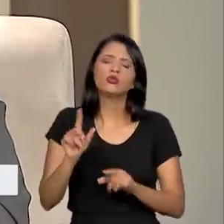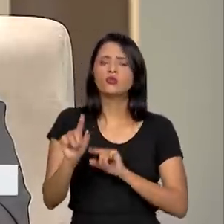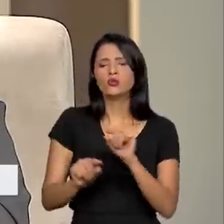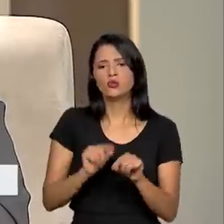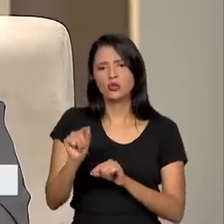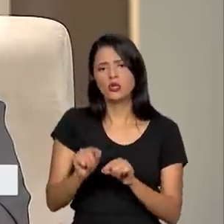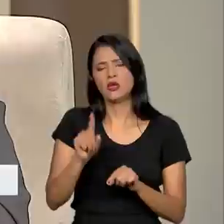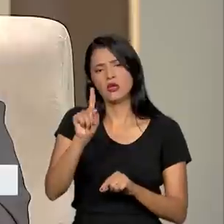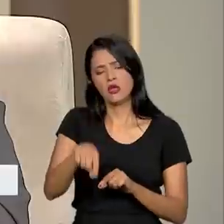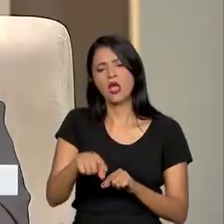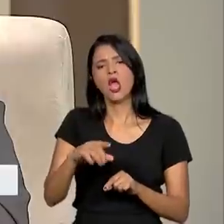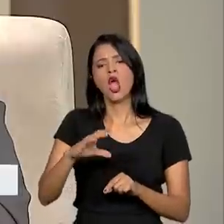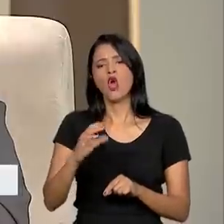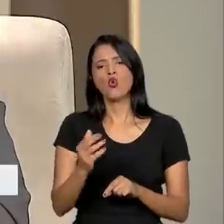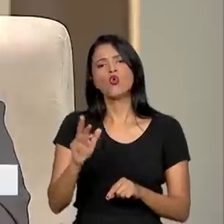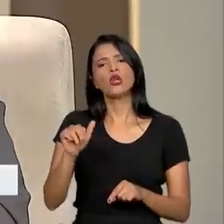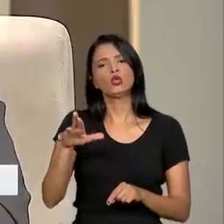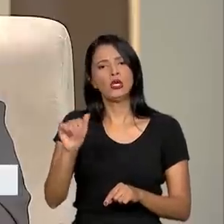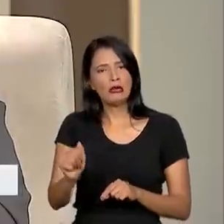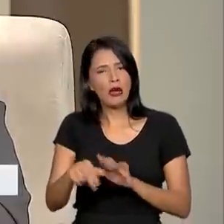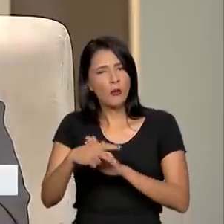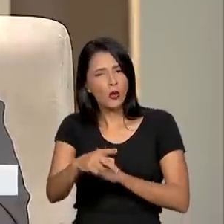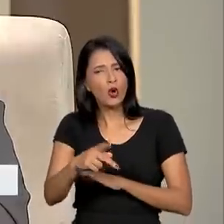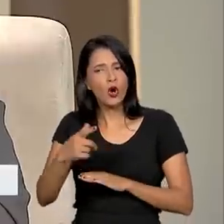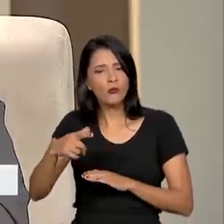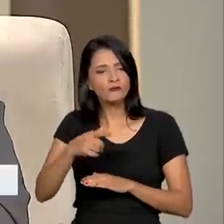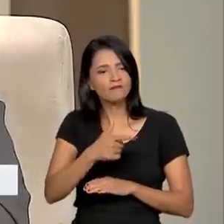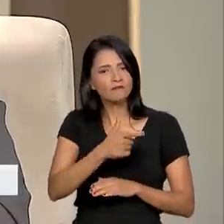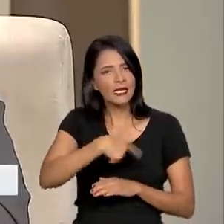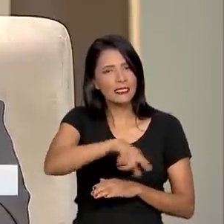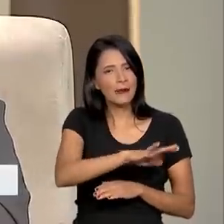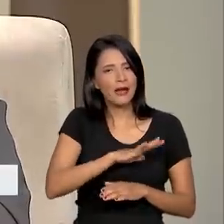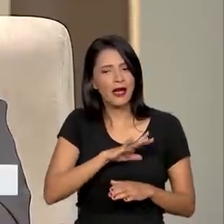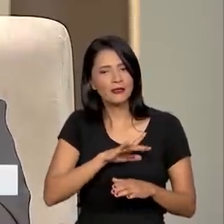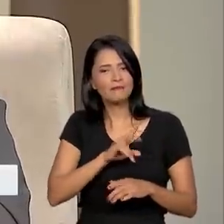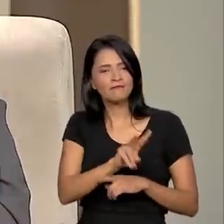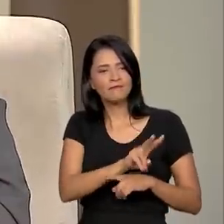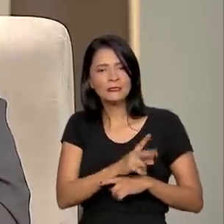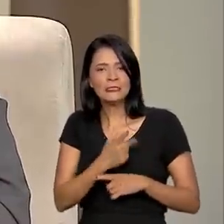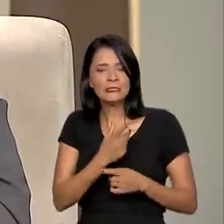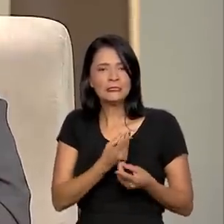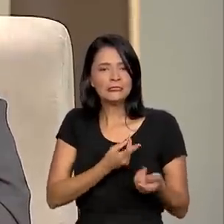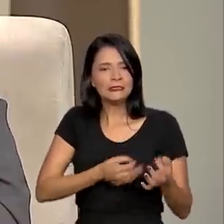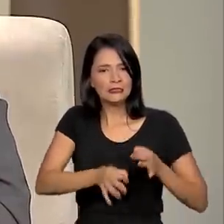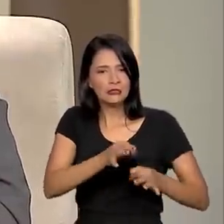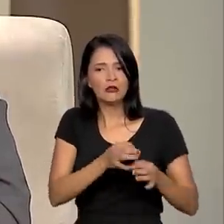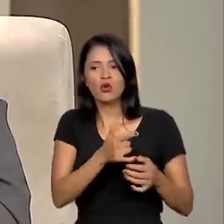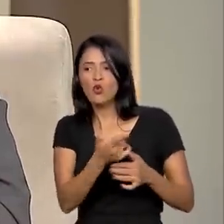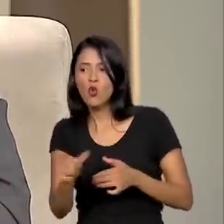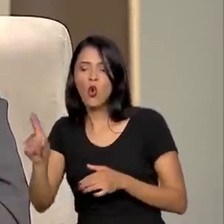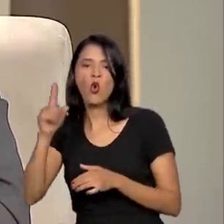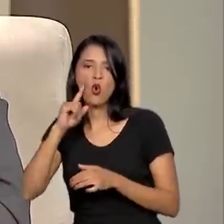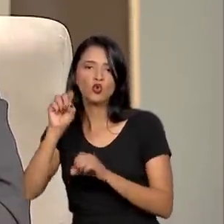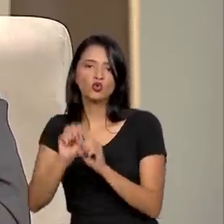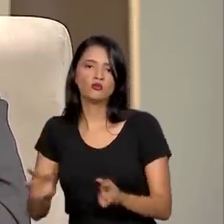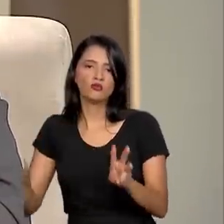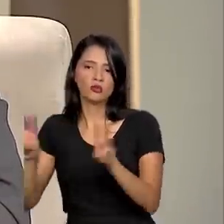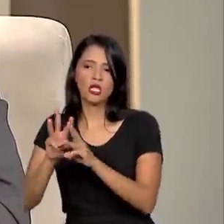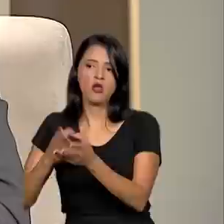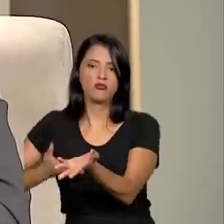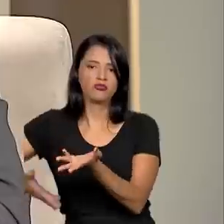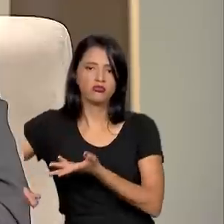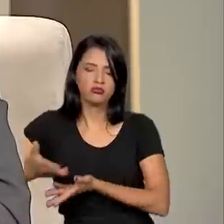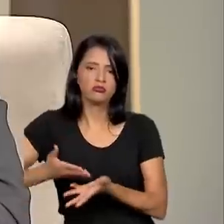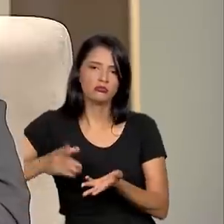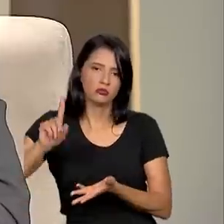a parte curatorial dialogue com outros museus, né? Que as iniciativas sejam comuns. Né?